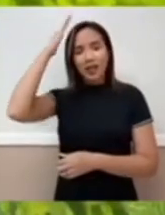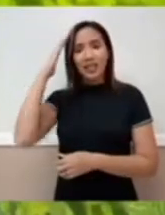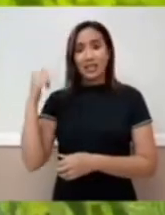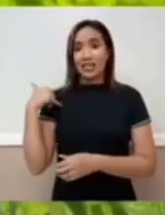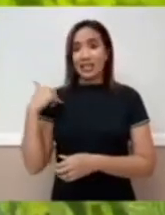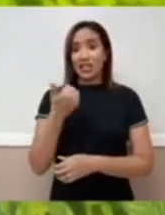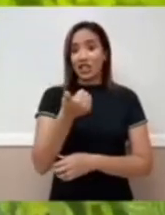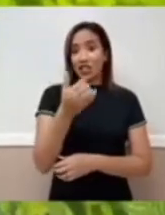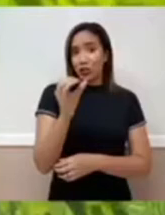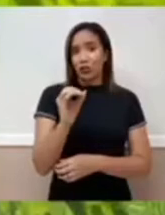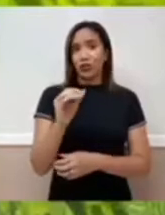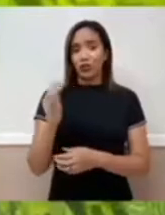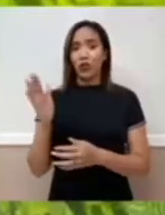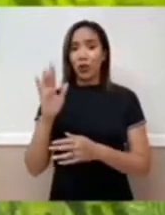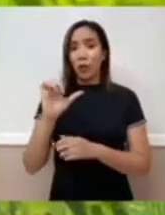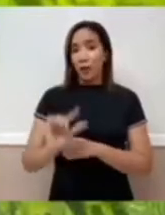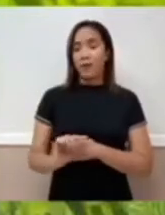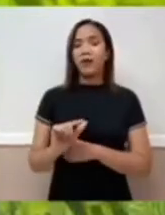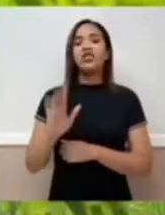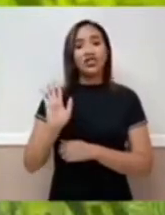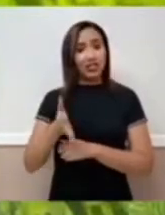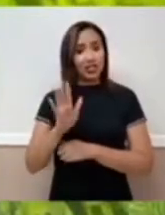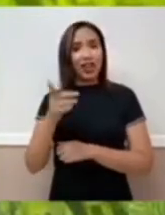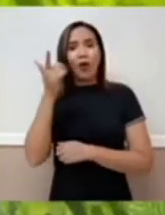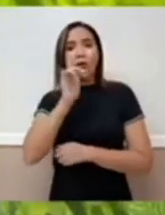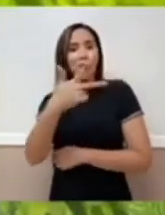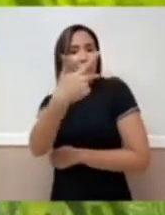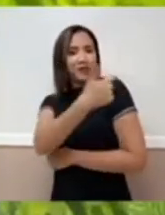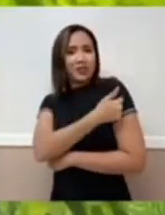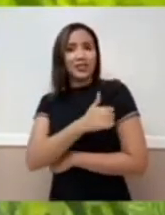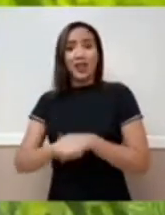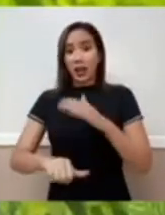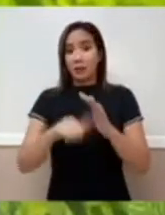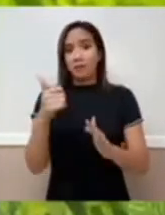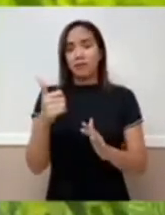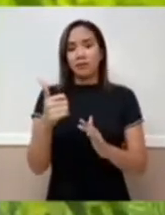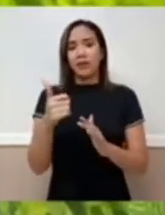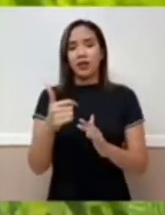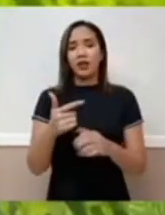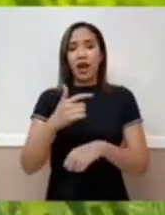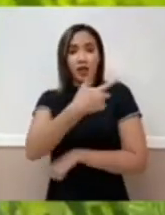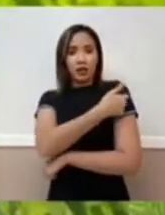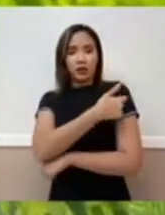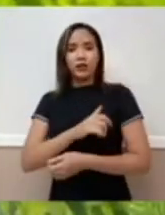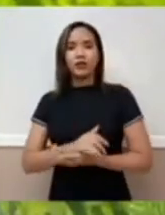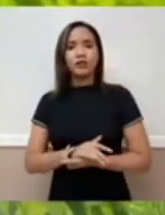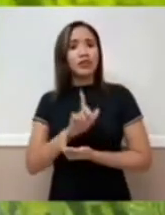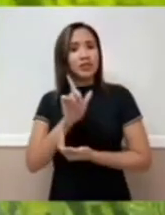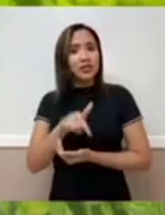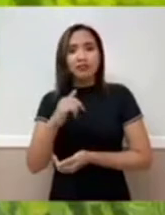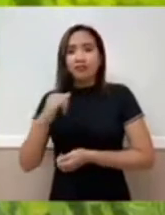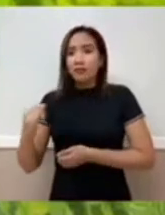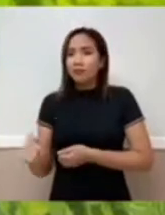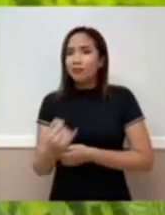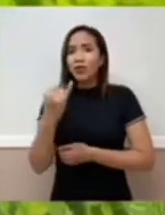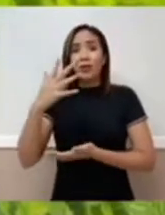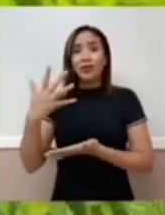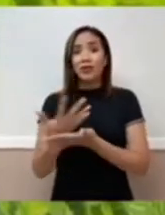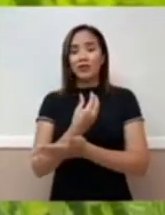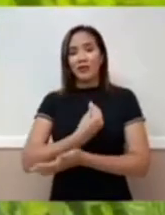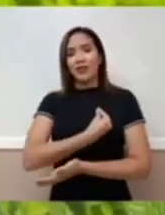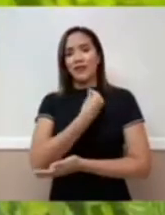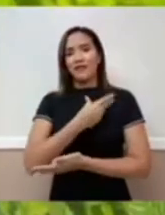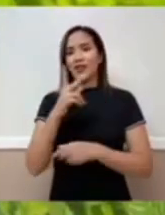de 18 anos para mais já estarão vacinado com a primeira dose Esta é uma conquista fundamental